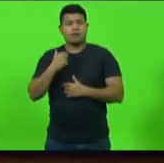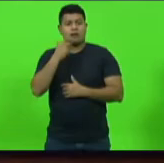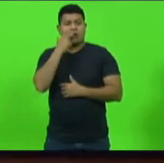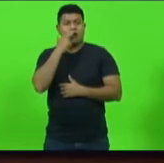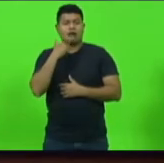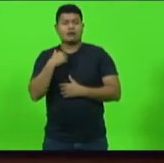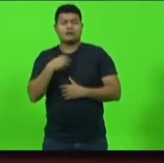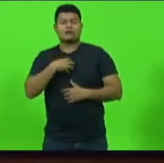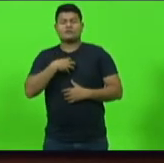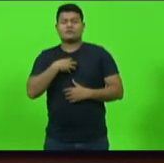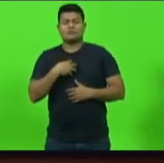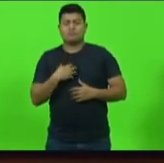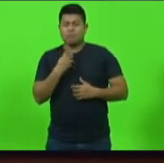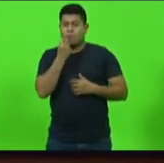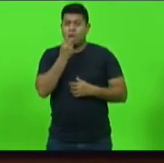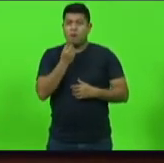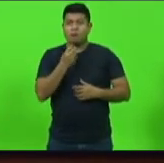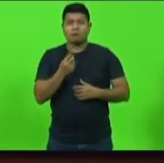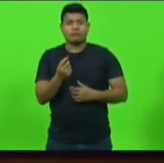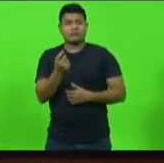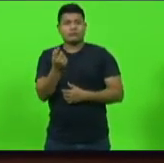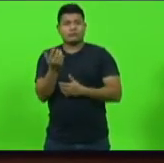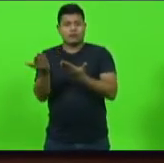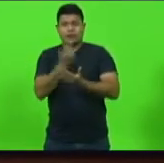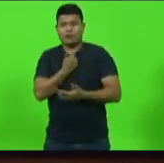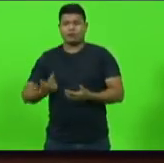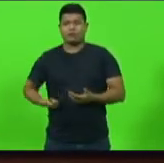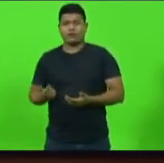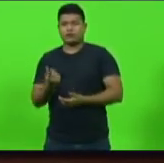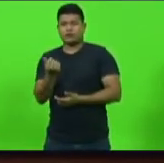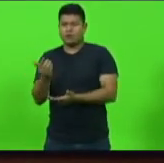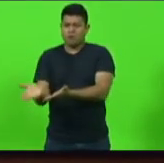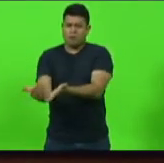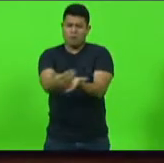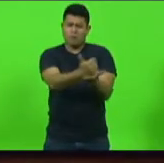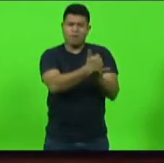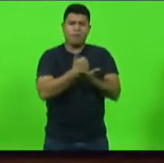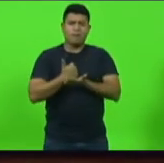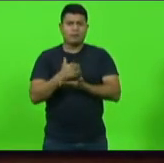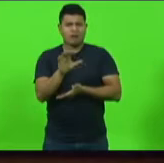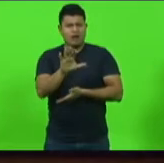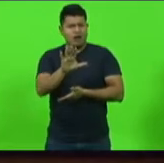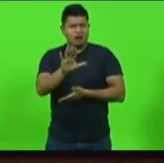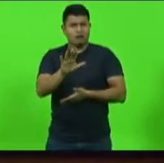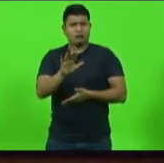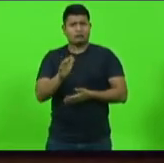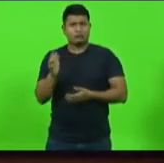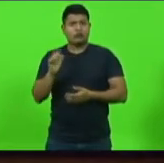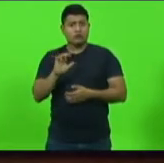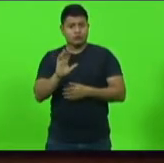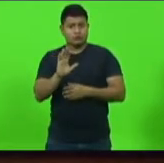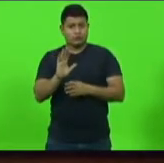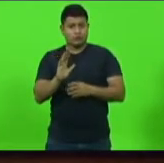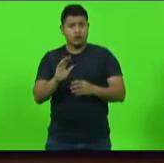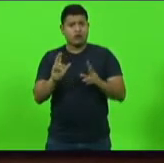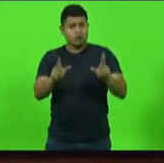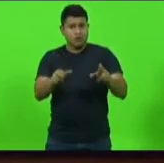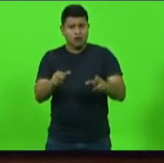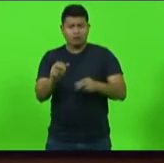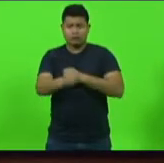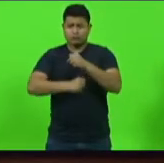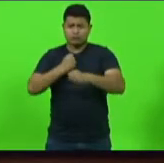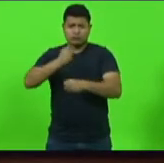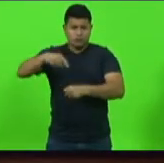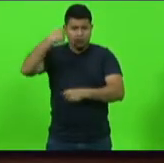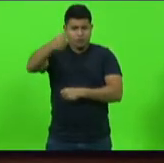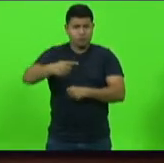O governo está arrecadando uma fortuna, mas será que vai arrecadar no próximo ano que está arrecadando agora? Por que